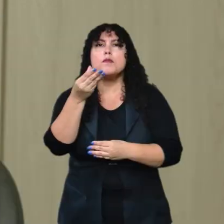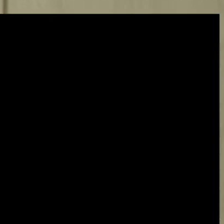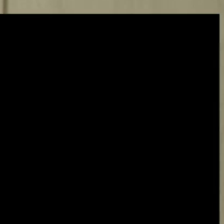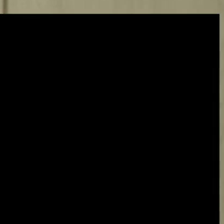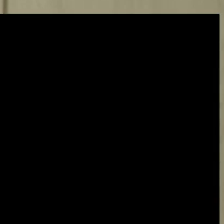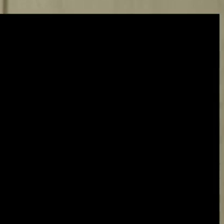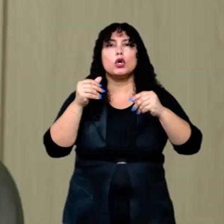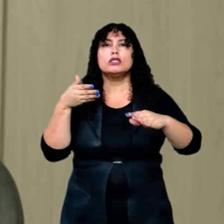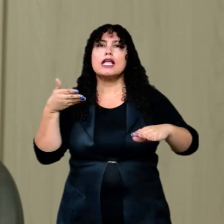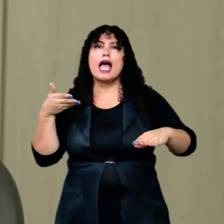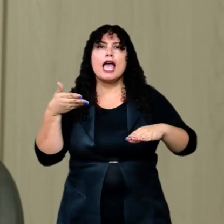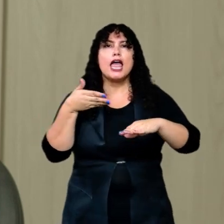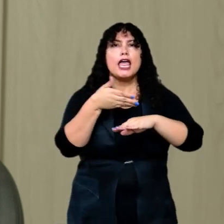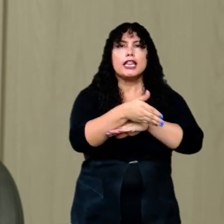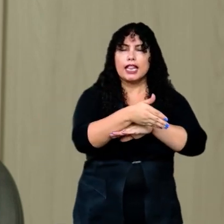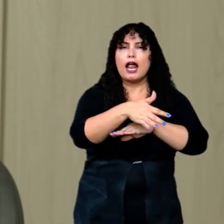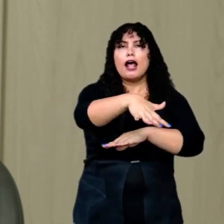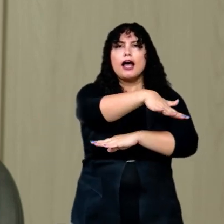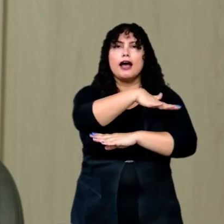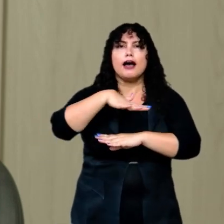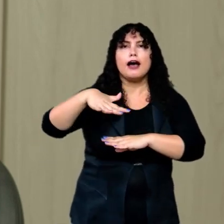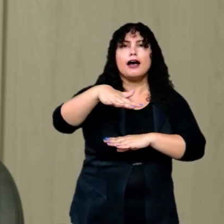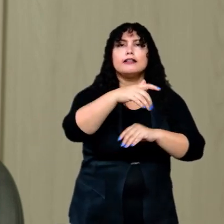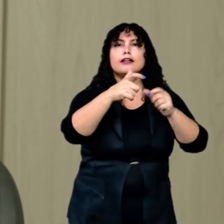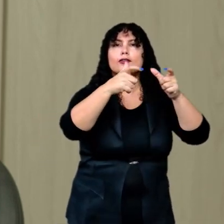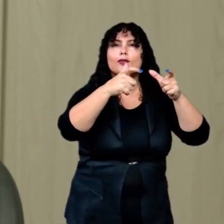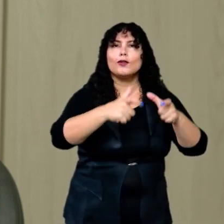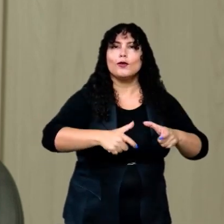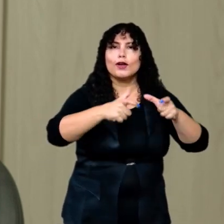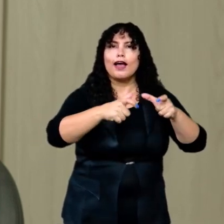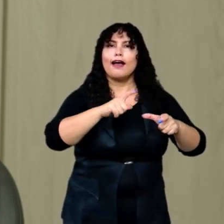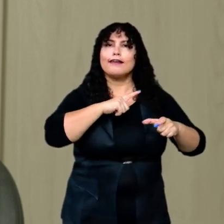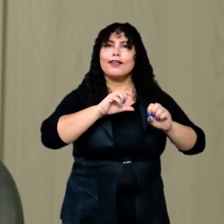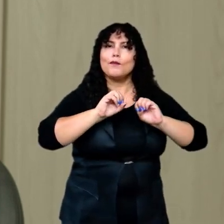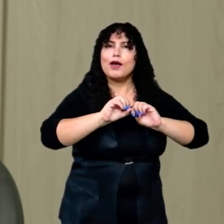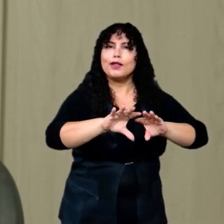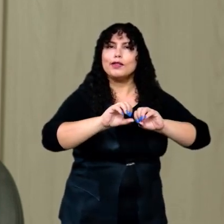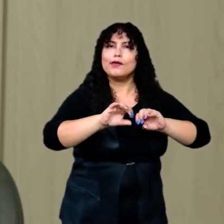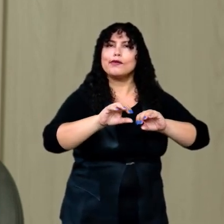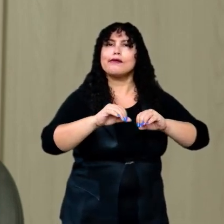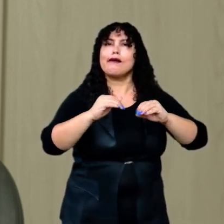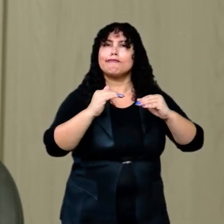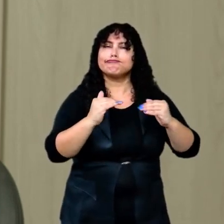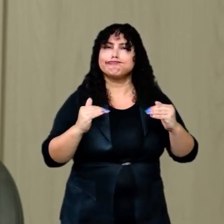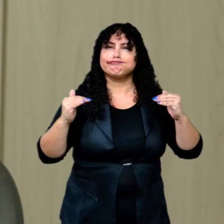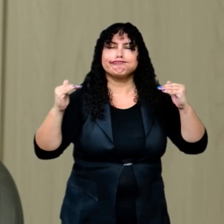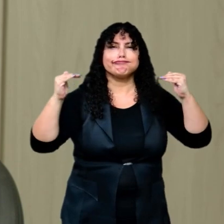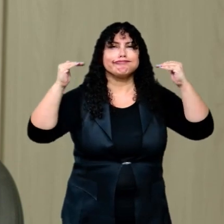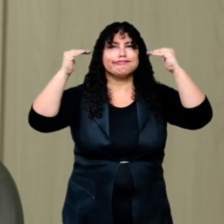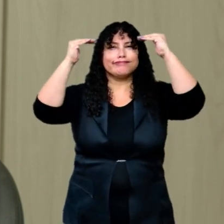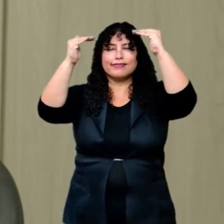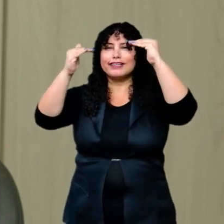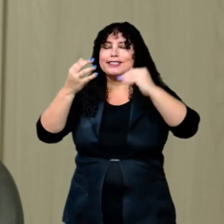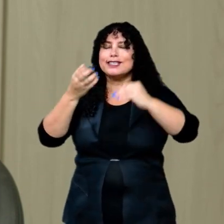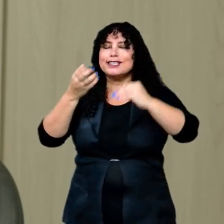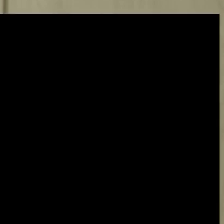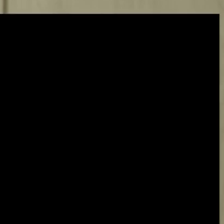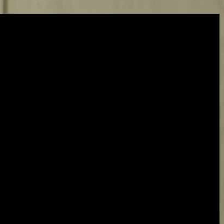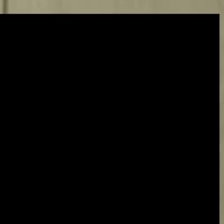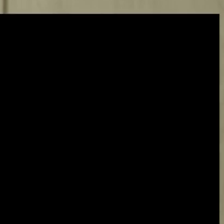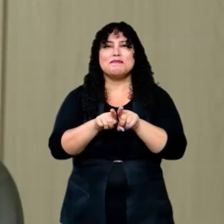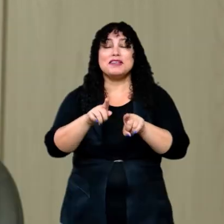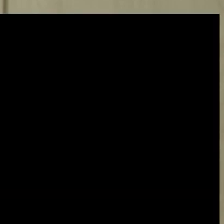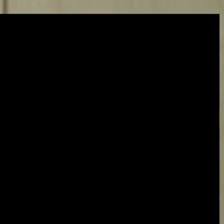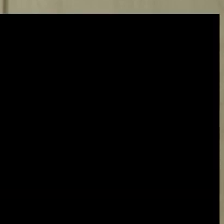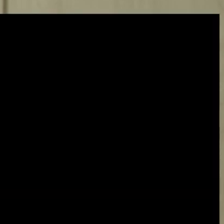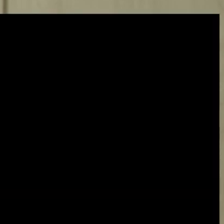a entrada num local que tem uma educação de excelência. Então, isso é muito bom. Então, eu